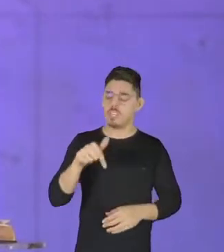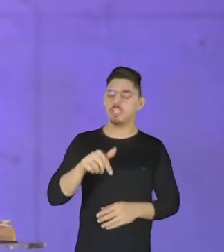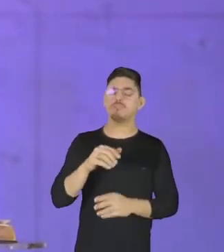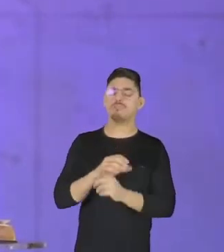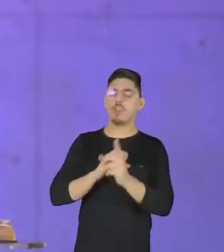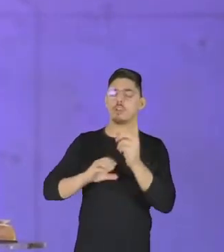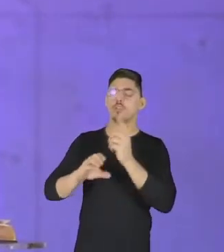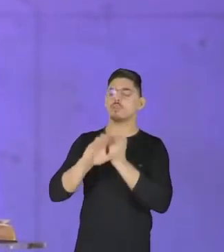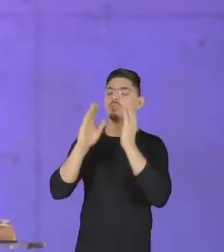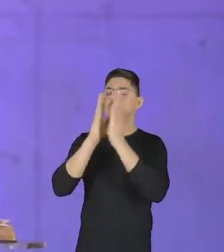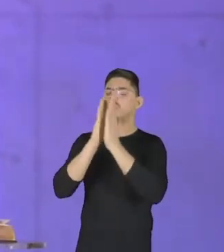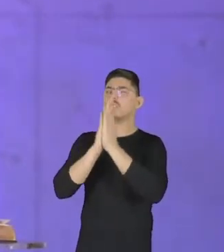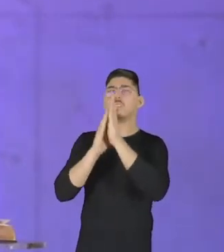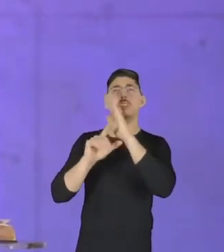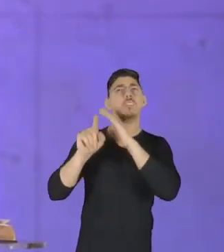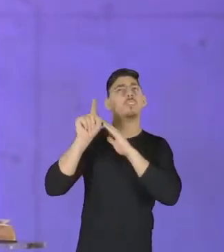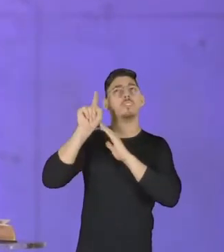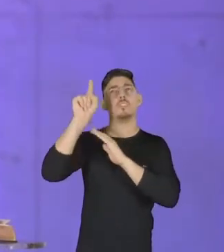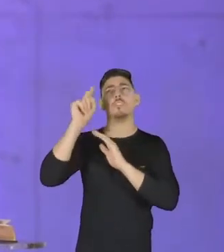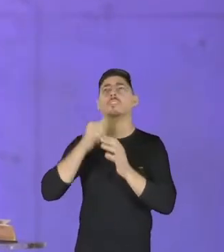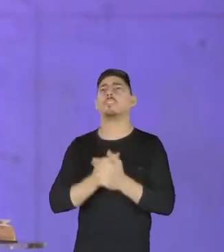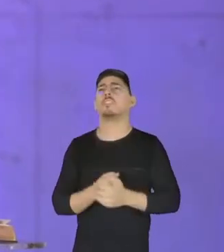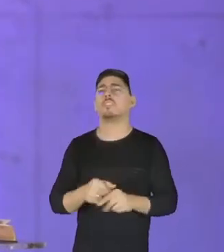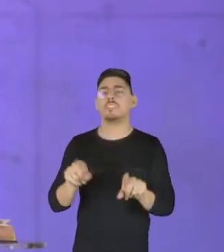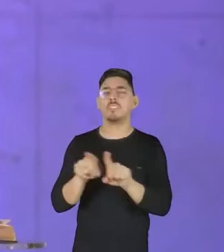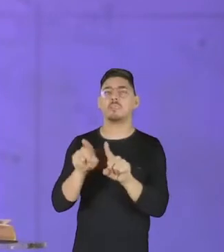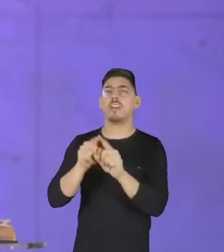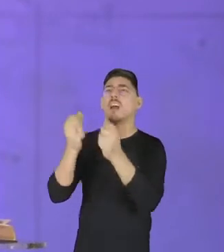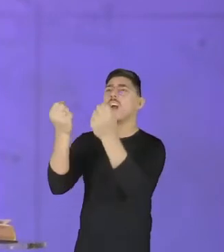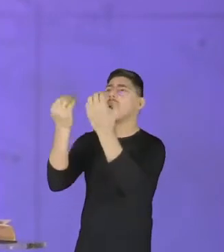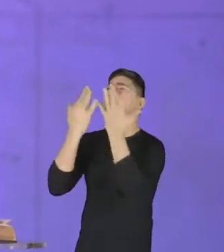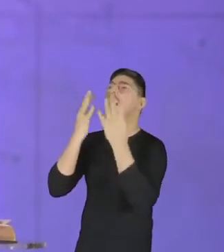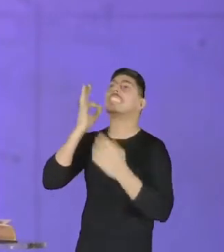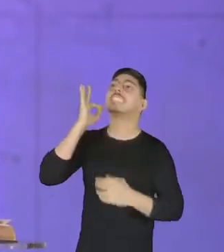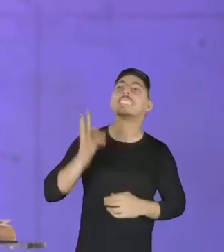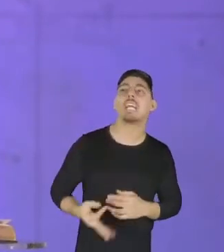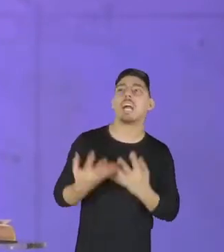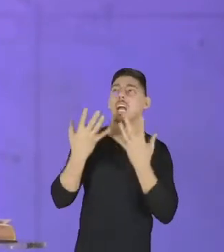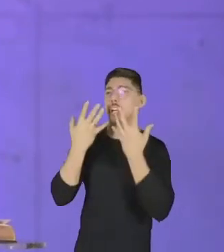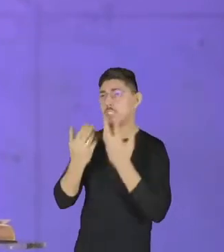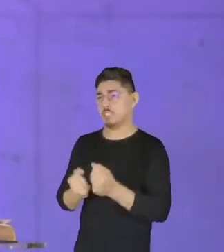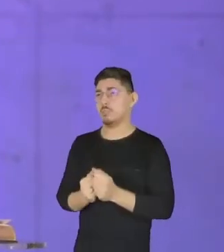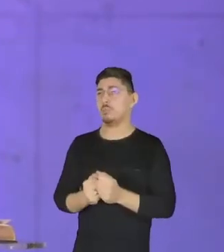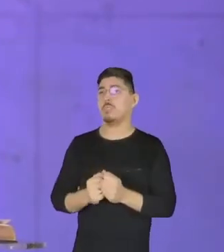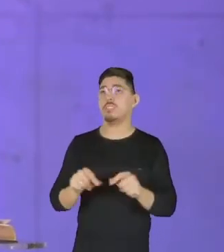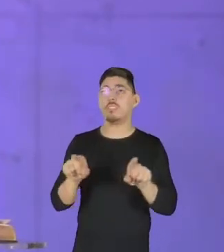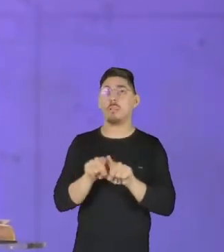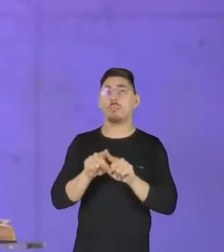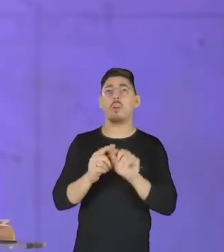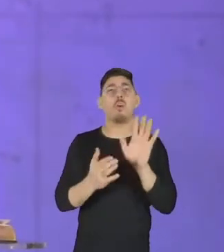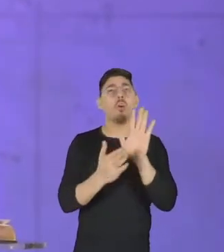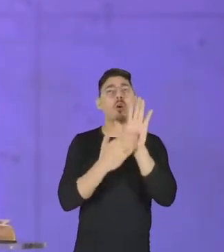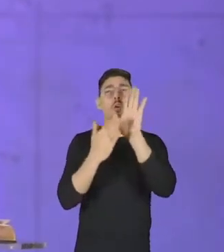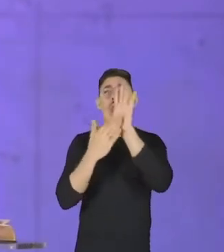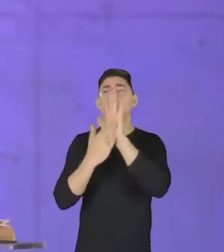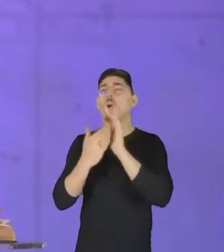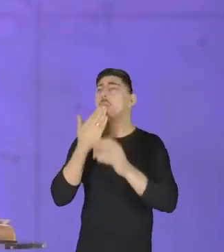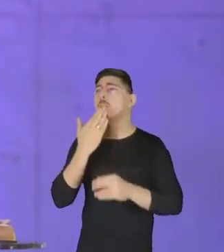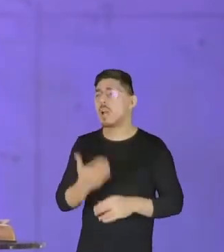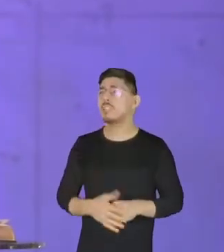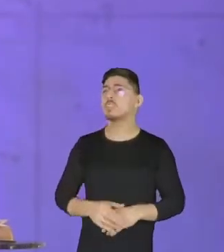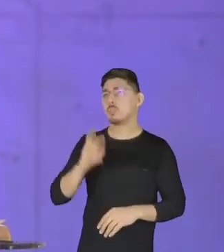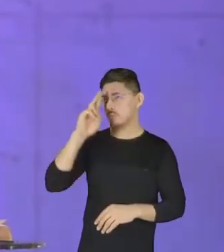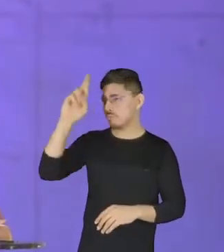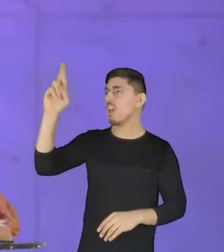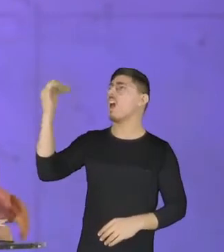de adoração ao Senhor, pelas bênçãos que já estamos recebendo, pelos louvores, e pedimos para que o Senhor